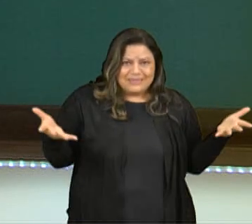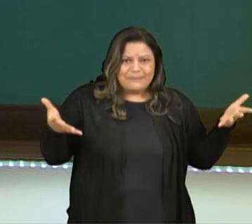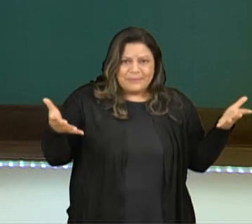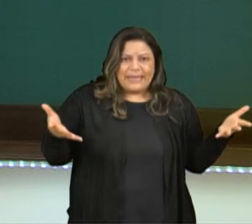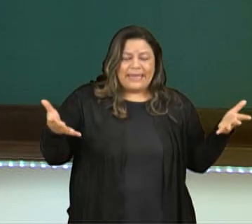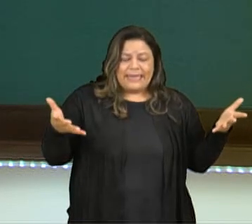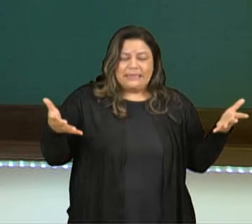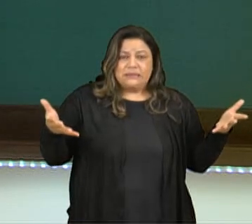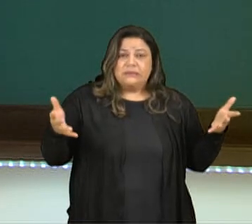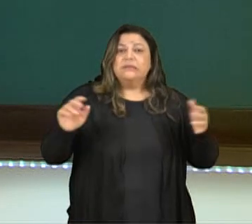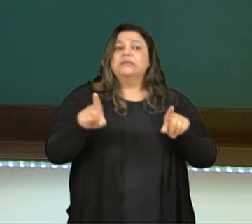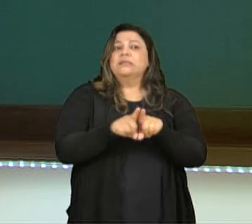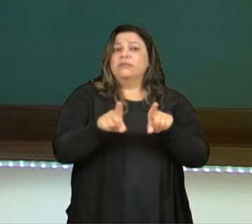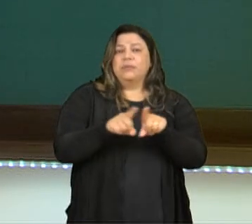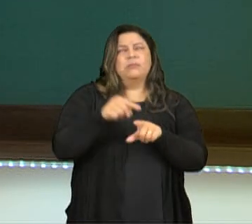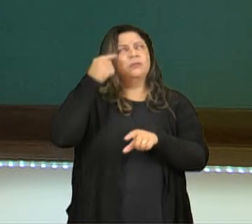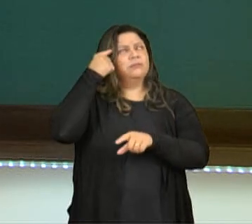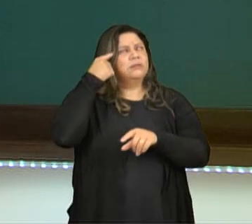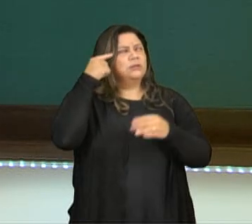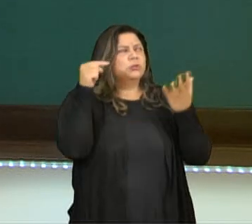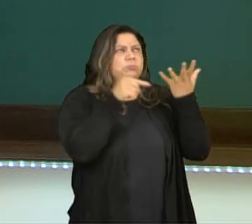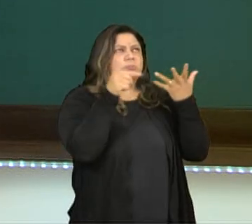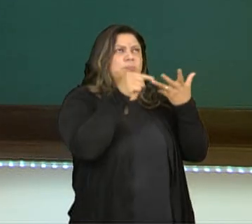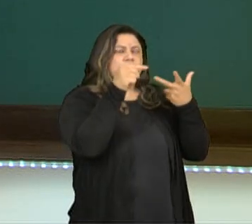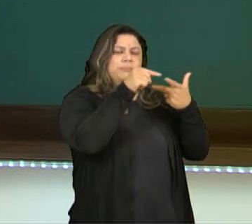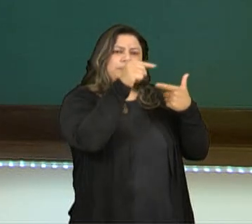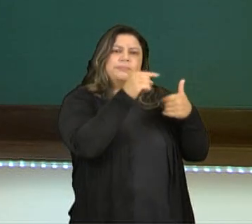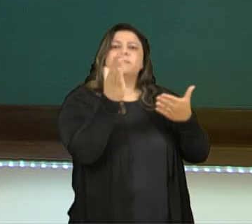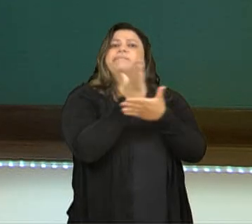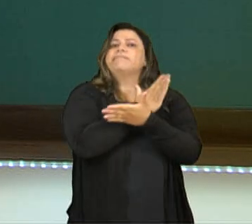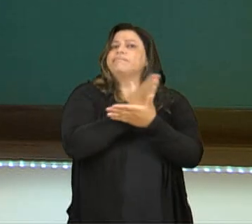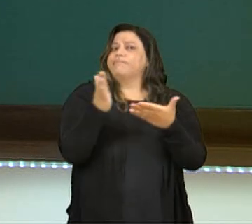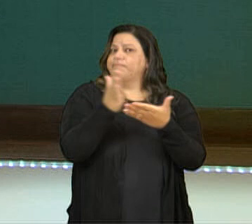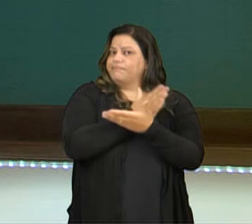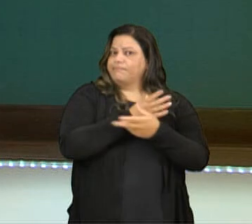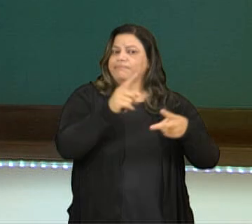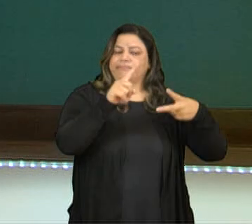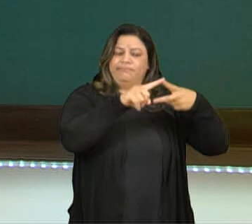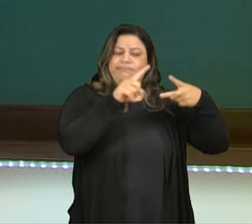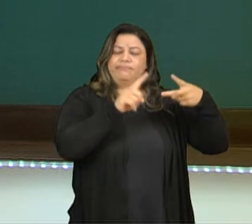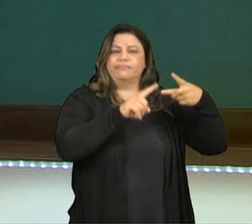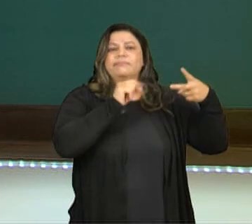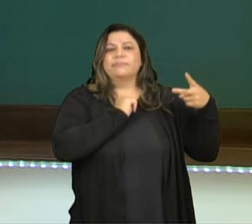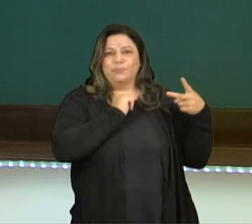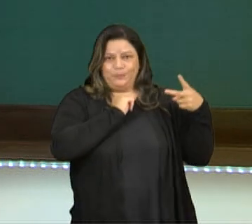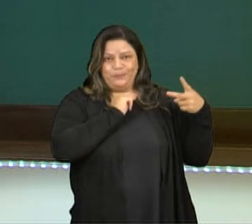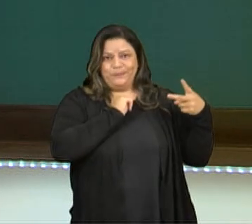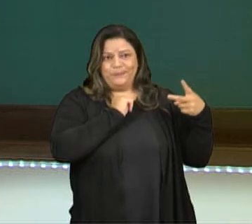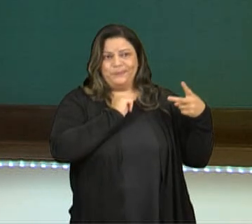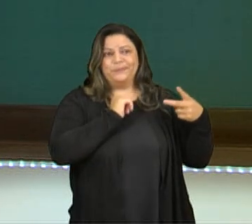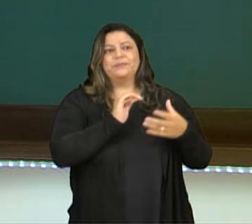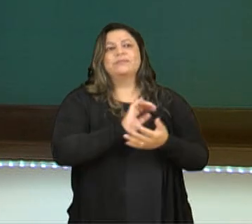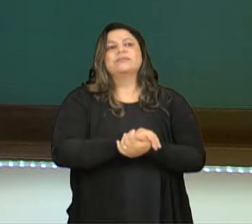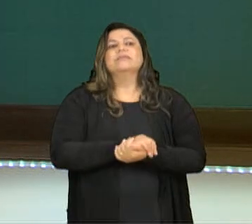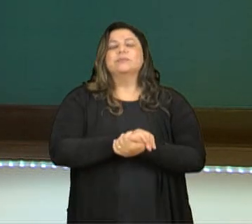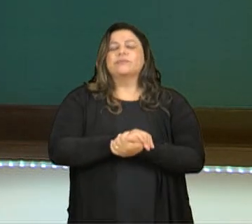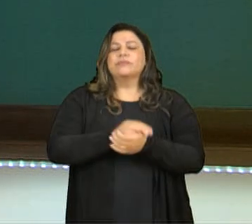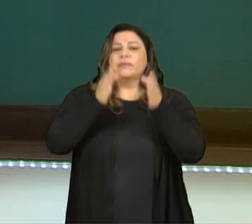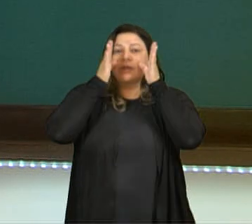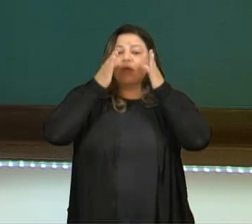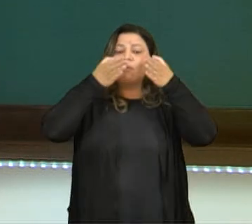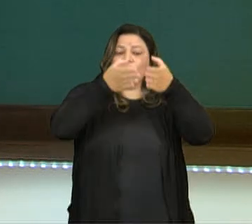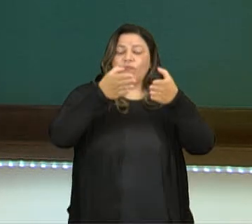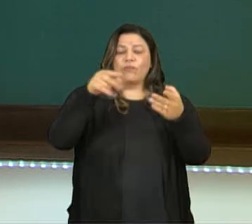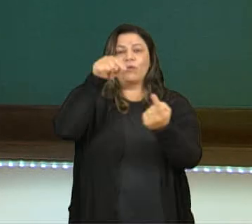Aí, pensando nesses critérios, a gente divide em renováveis e não renováveis, certo? O nosso enfoque de